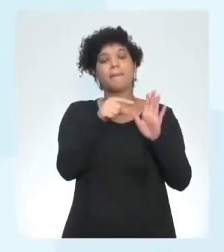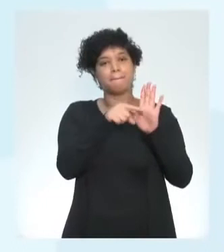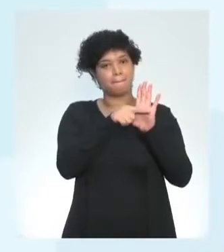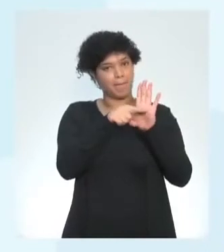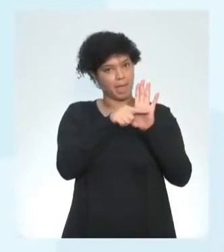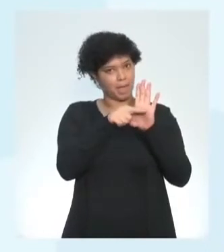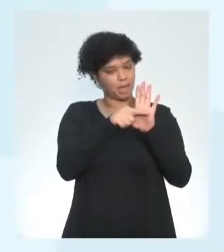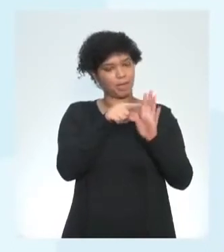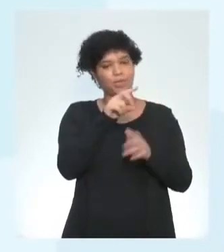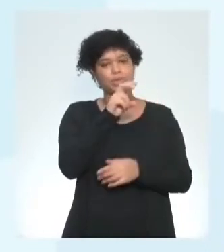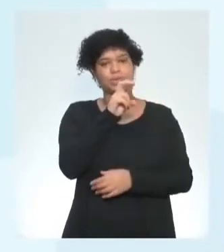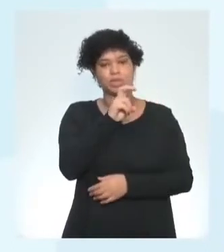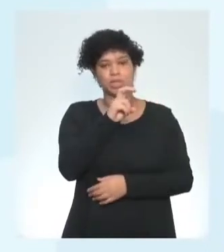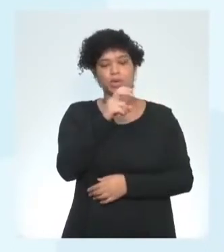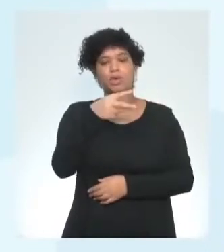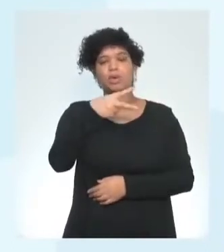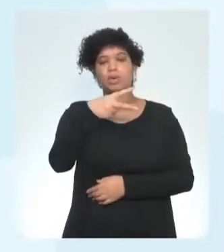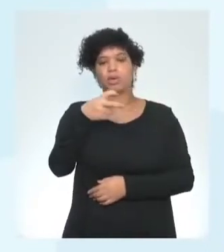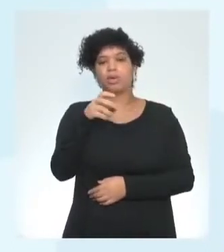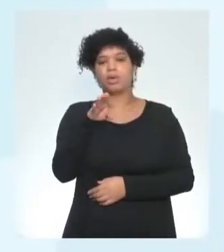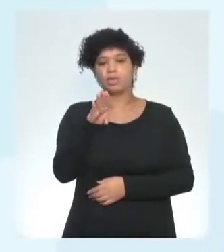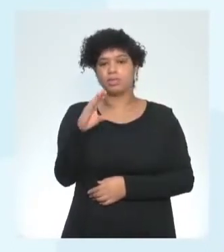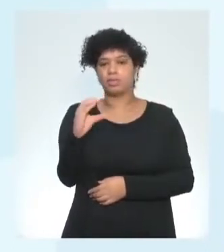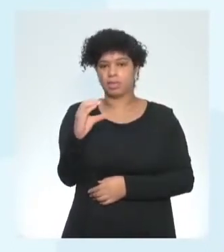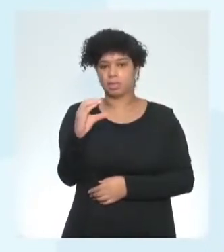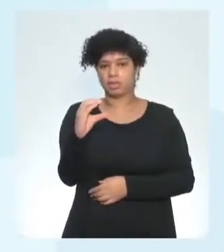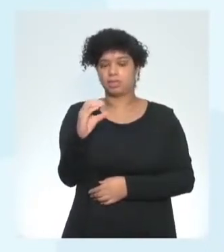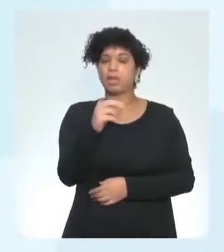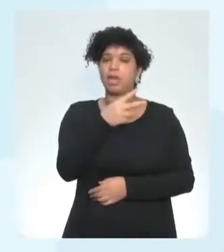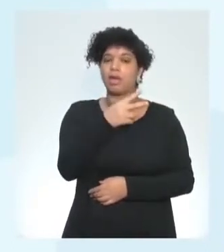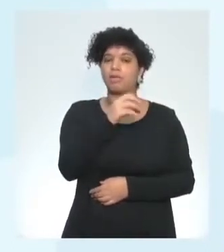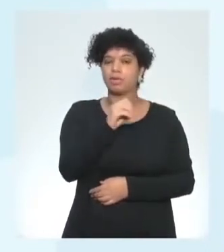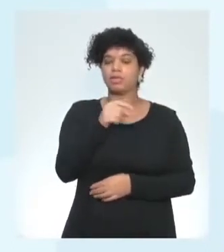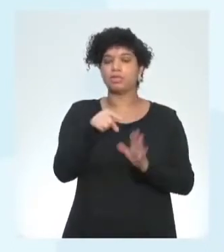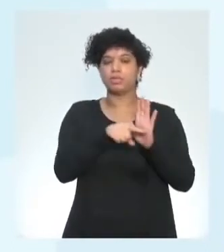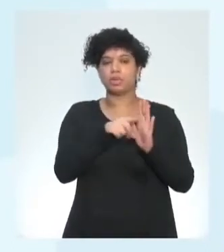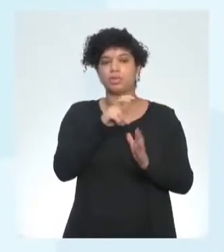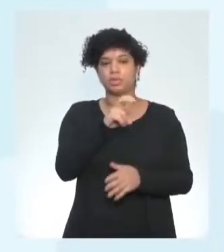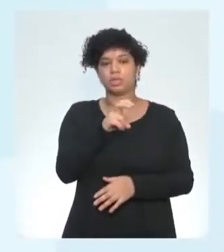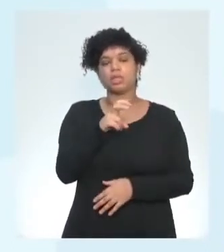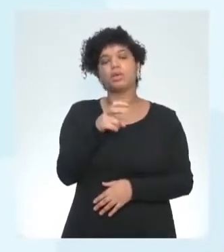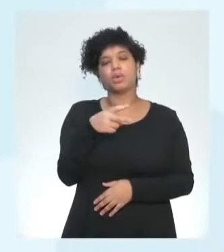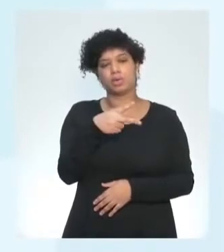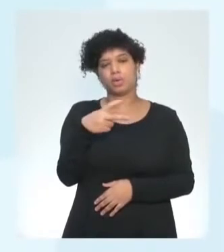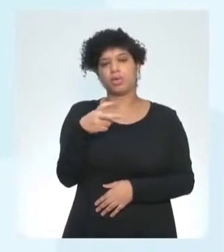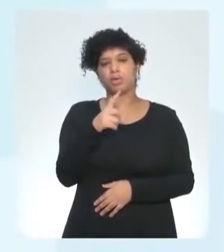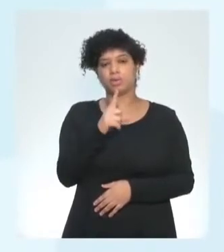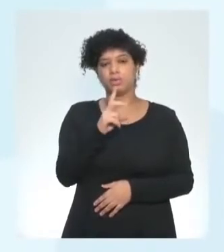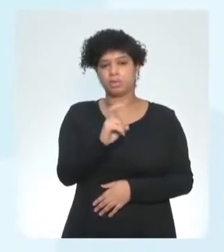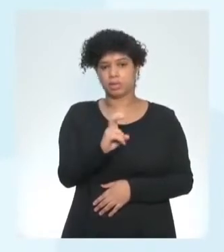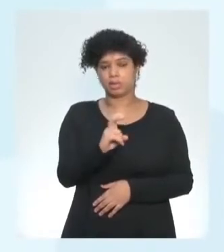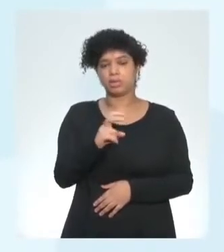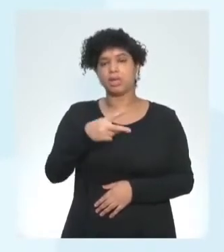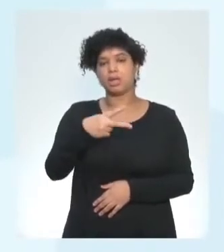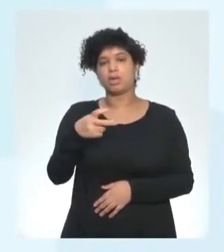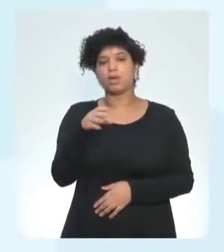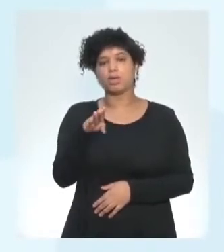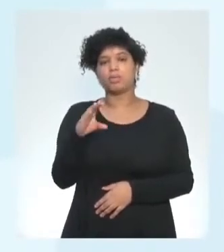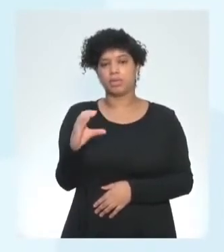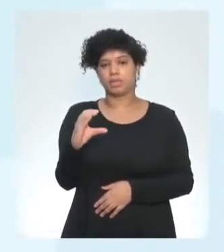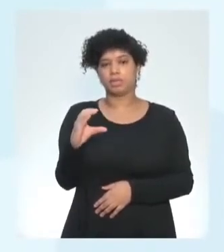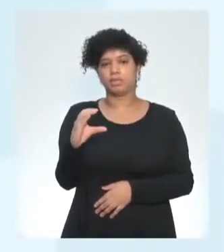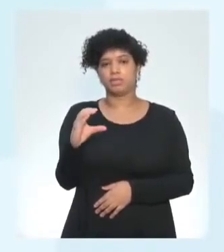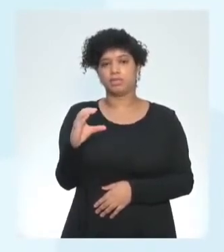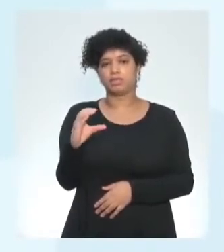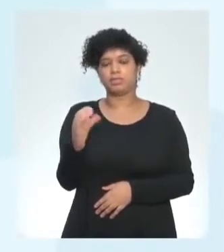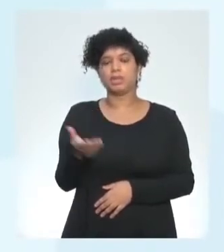subtraindo, igual a BC. Portanto, 20 menos 5, que dá, costuma dar 15, eu tenho o valor aí de